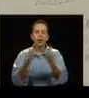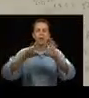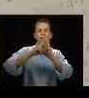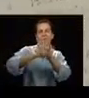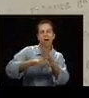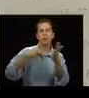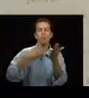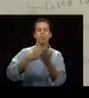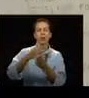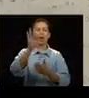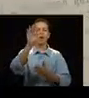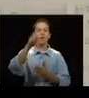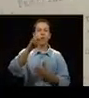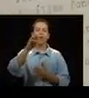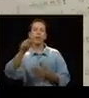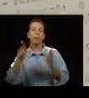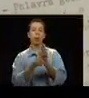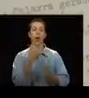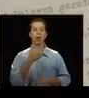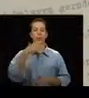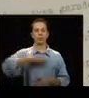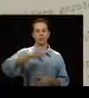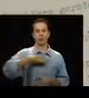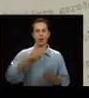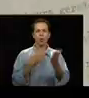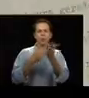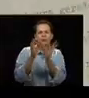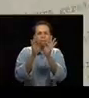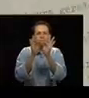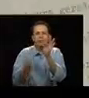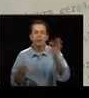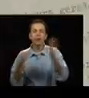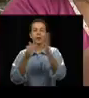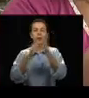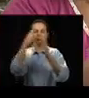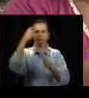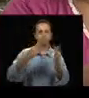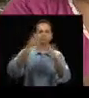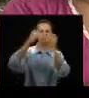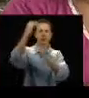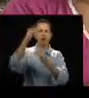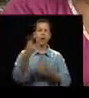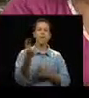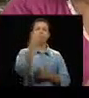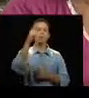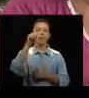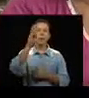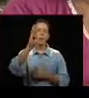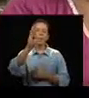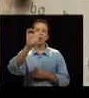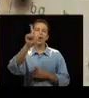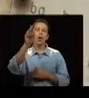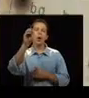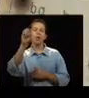justamente todos os fonemas da língua portuguesa. Começando do mais simples, por exemplo, em Angicos a primeira palavra geradora foi